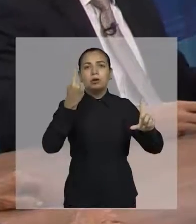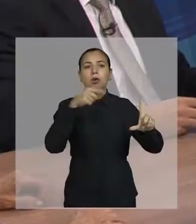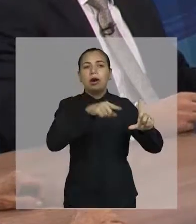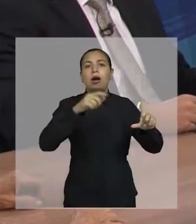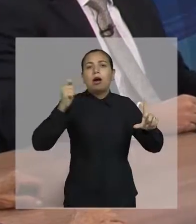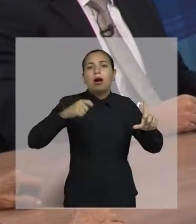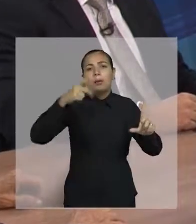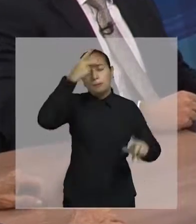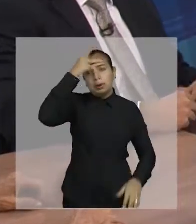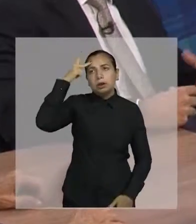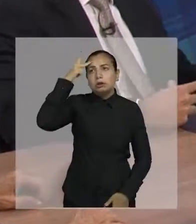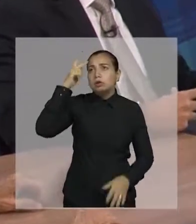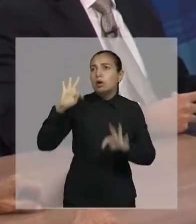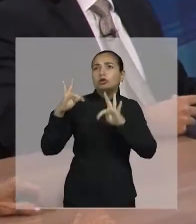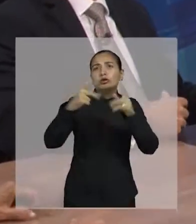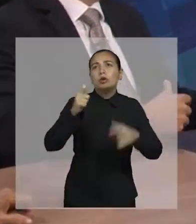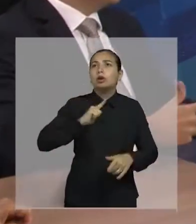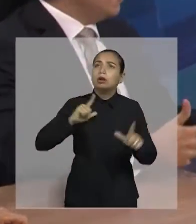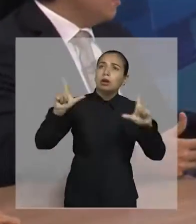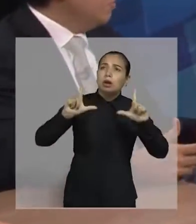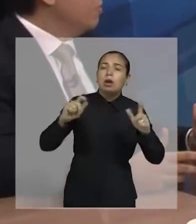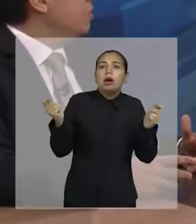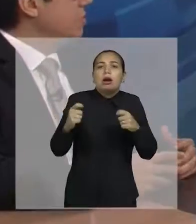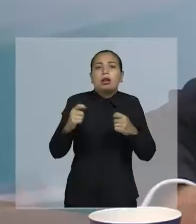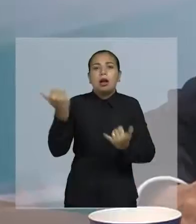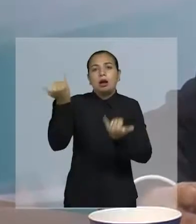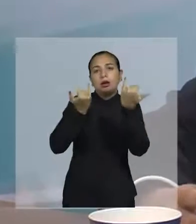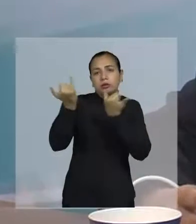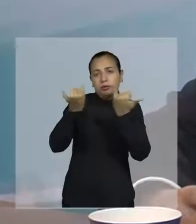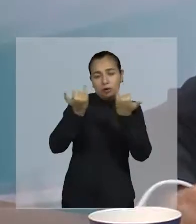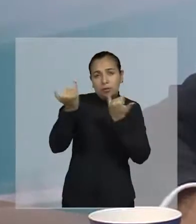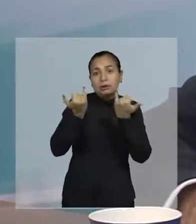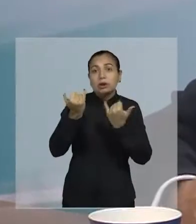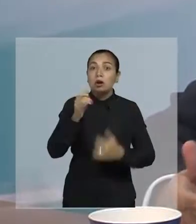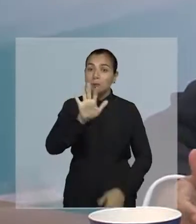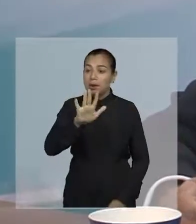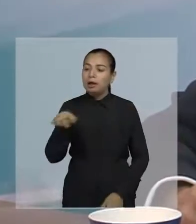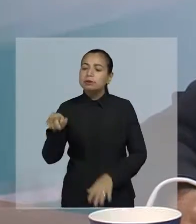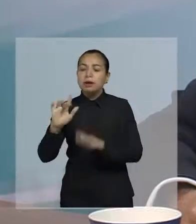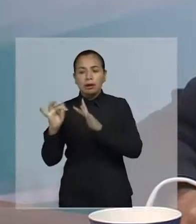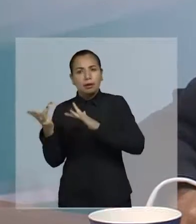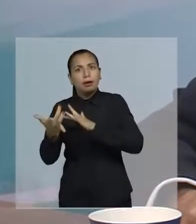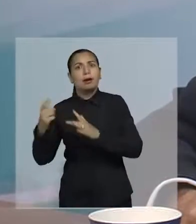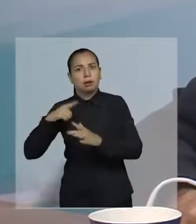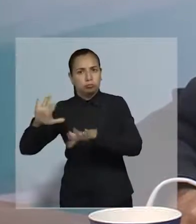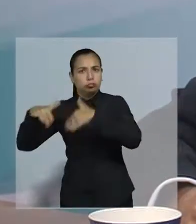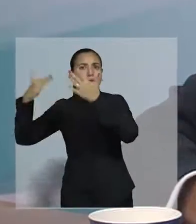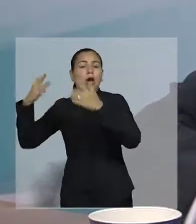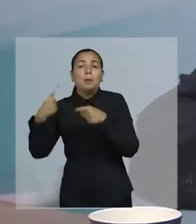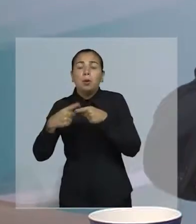em geral. Claro, as redes sociais avançaram muito, isso é inegável, quase todo brasileiro tem um